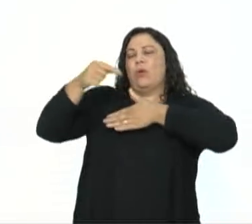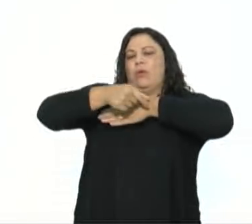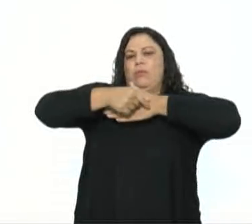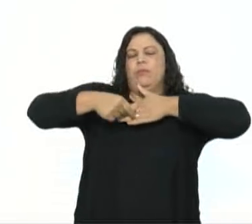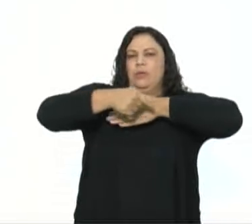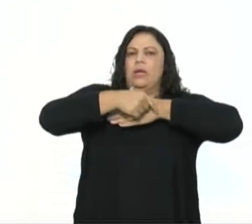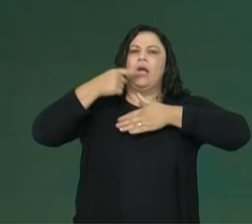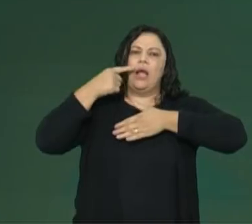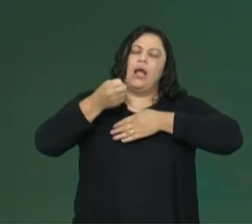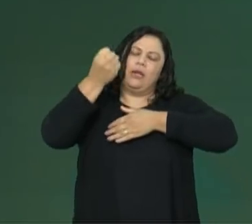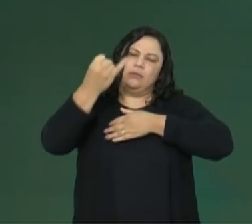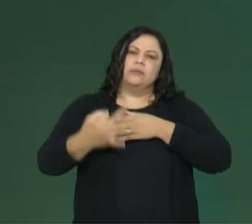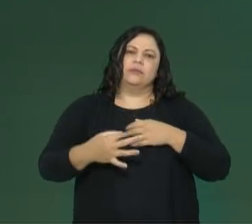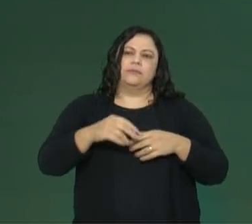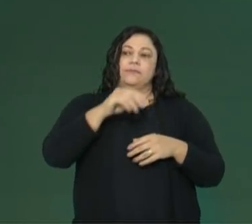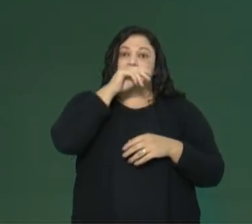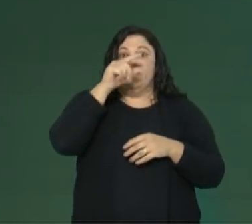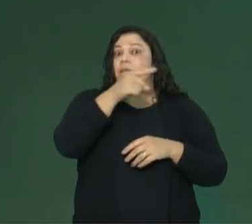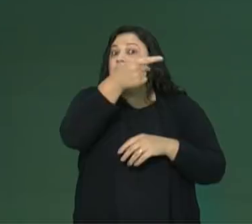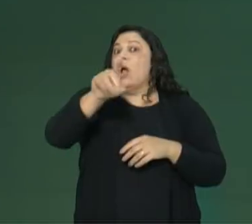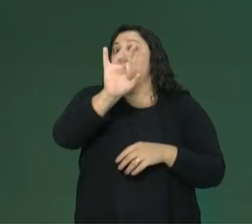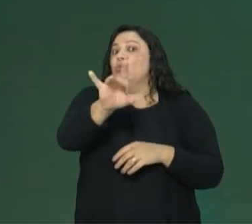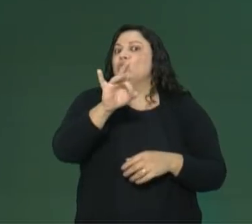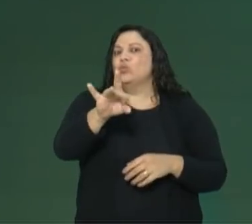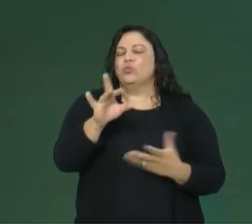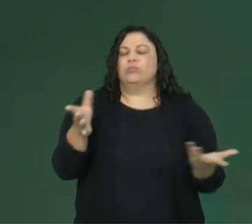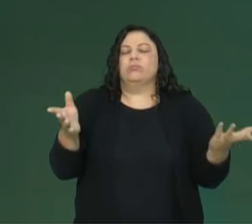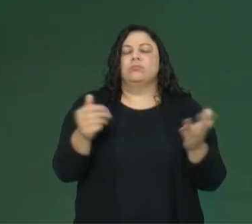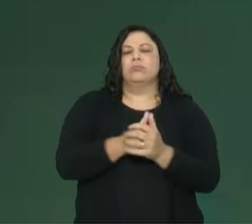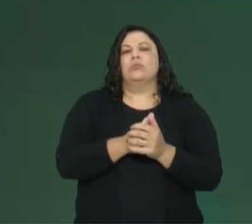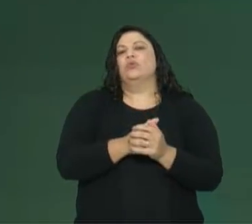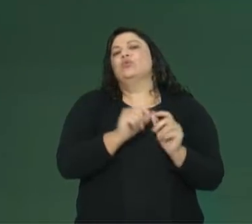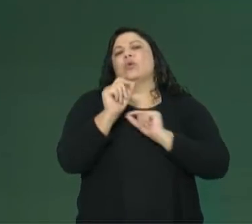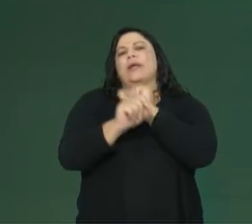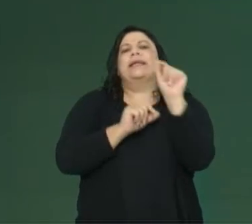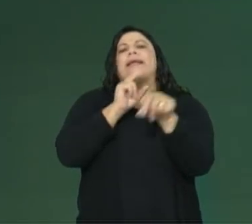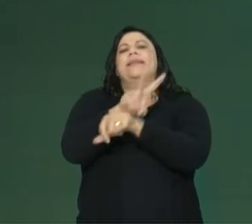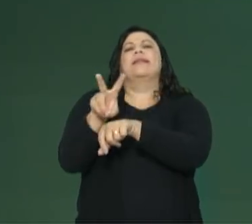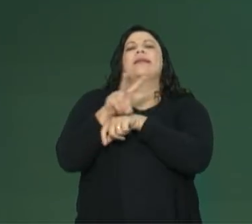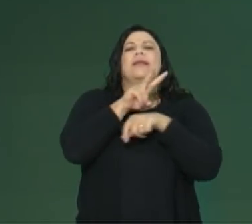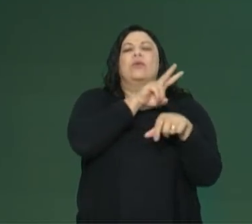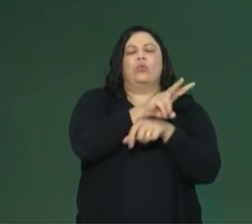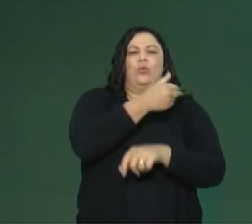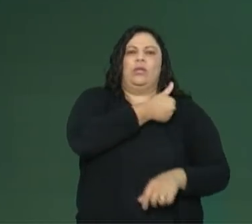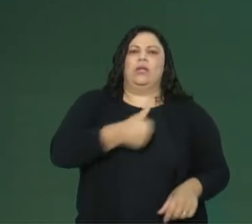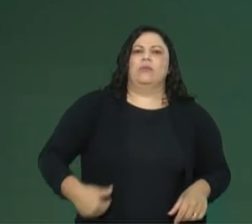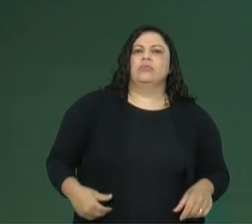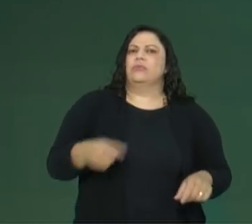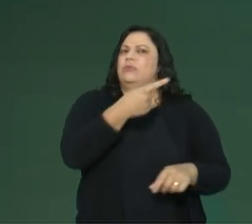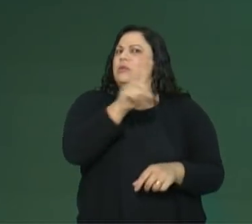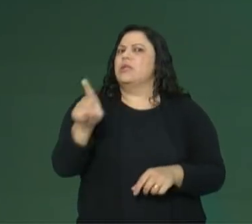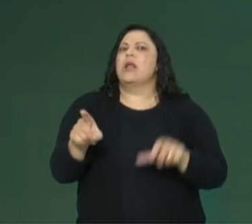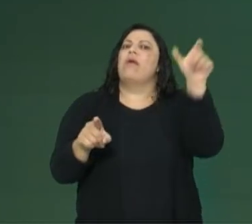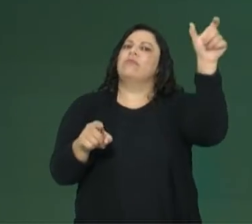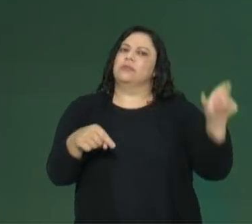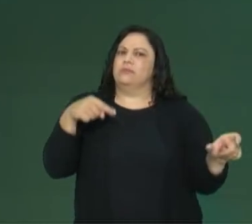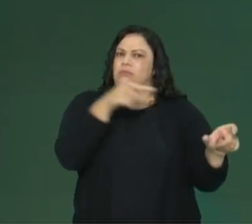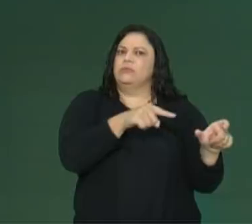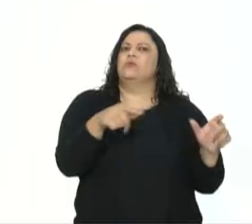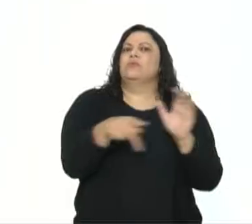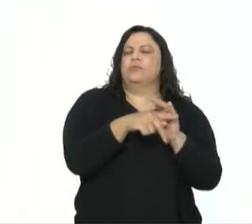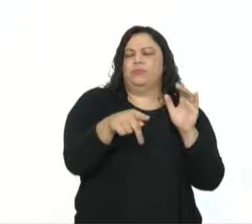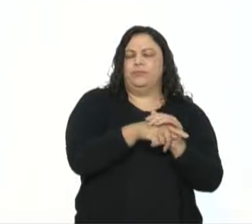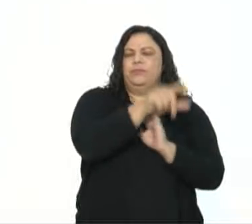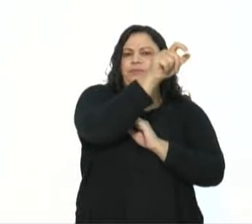não é só a gestão pública. Existe uma parte do cidadão nisso.